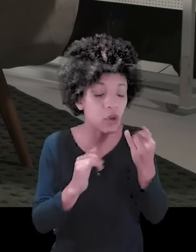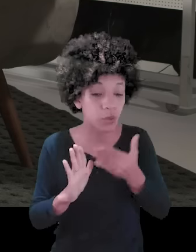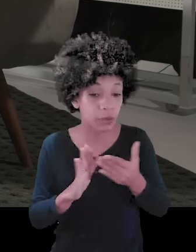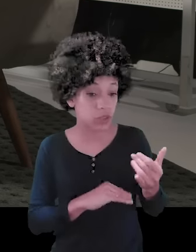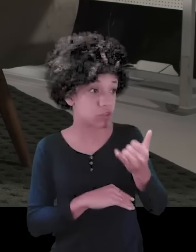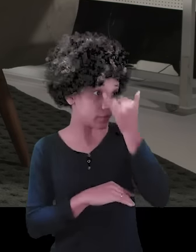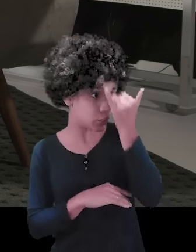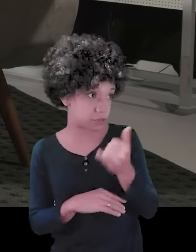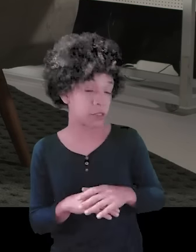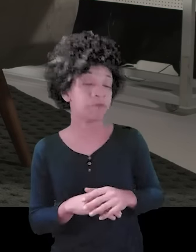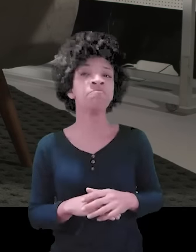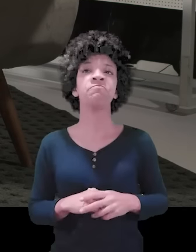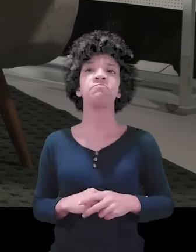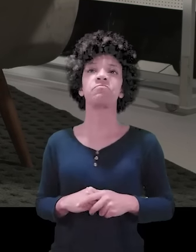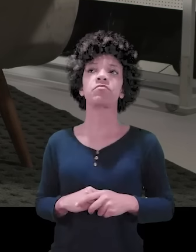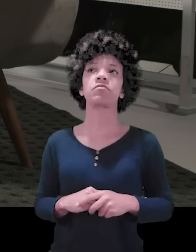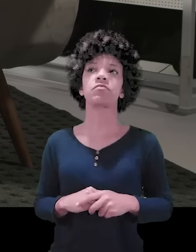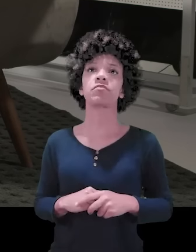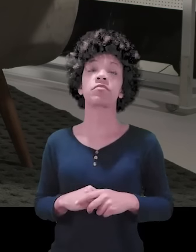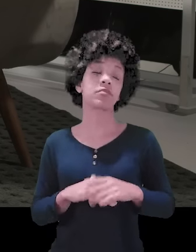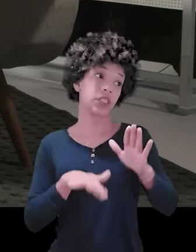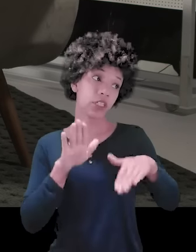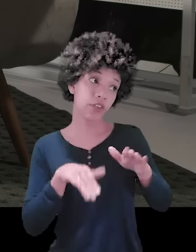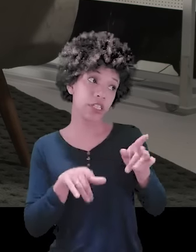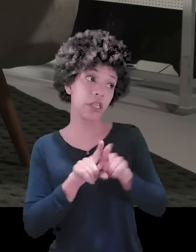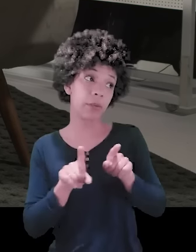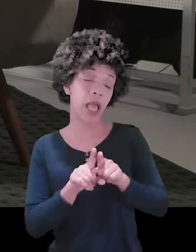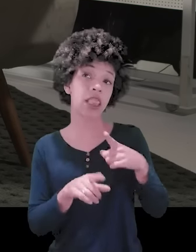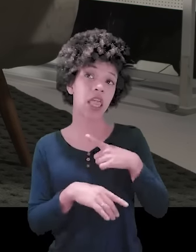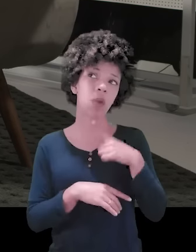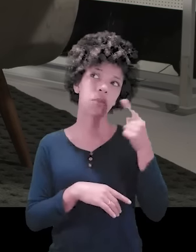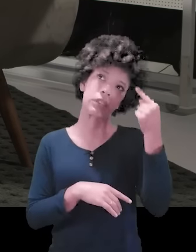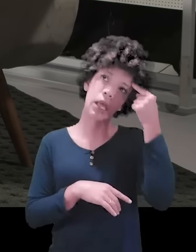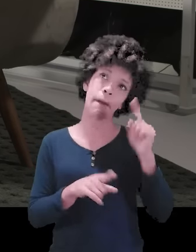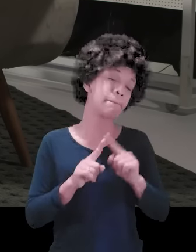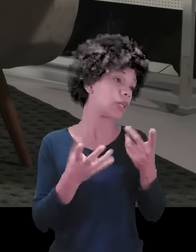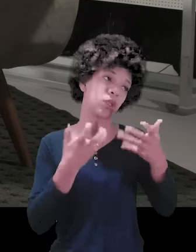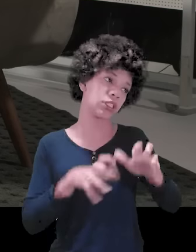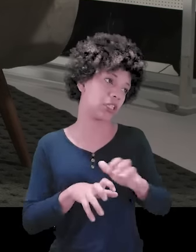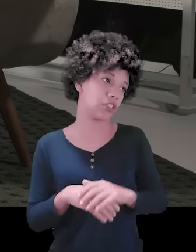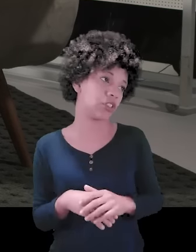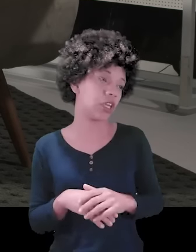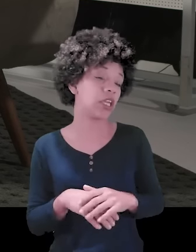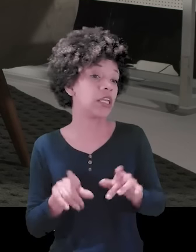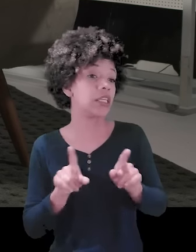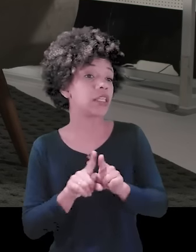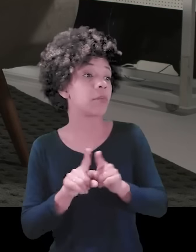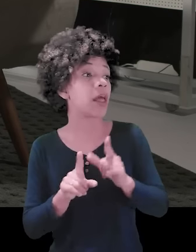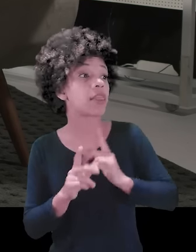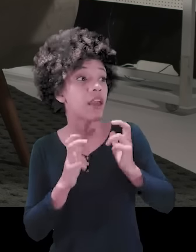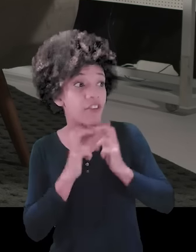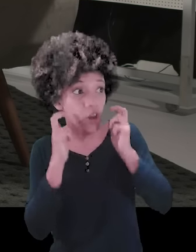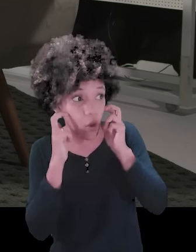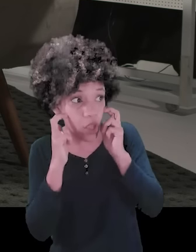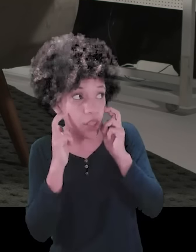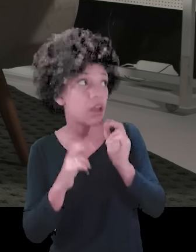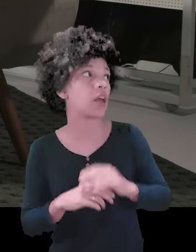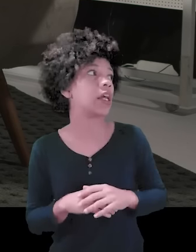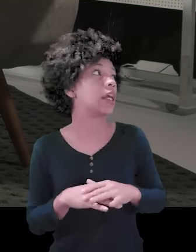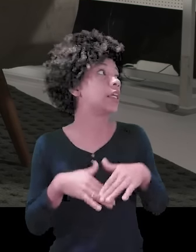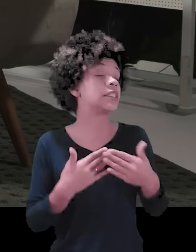condição de vítima né talvez tem uma ideia mas ela não aceita e também tem a questão da vergonha